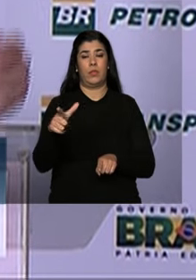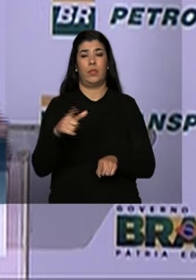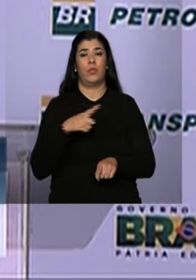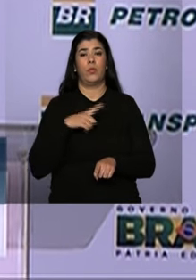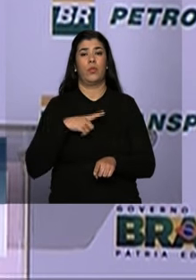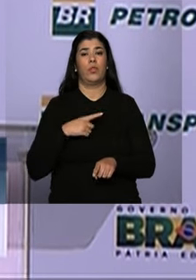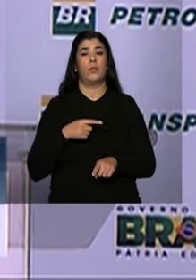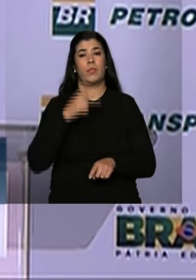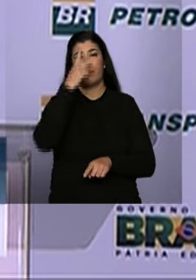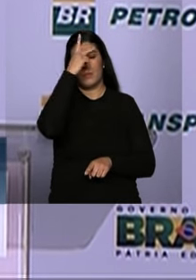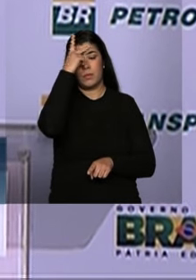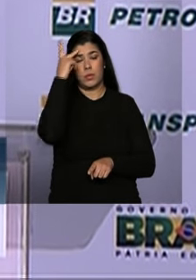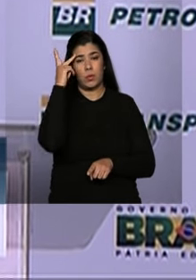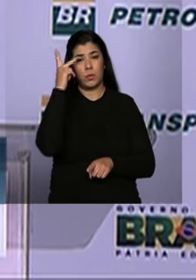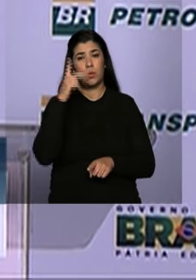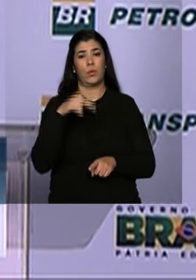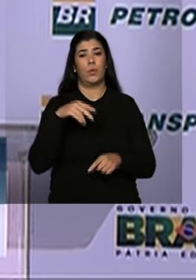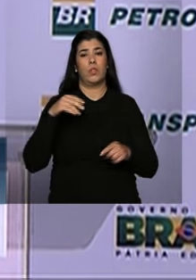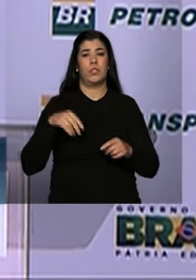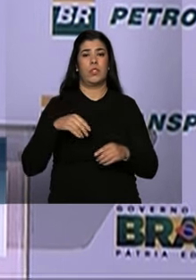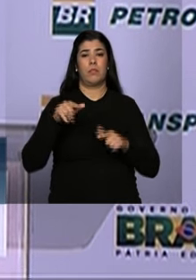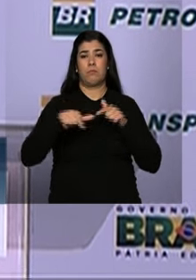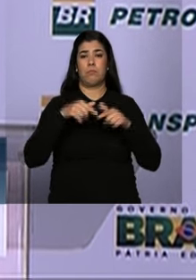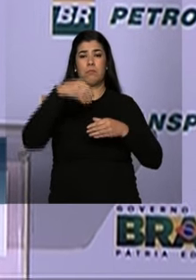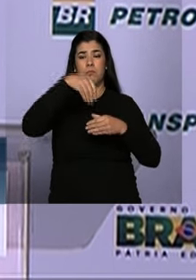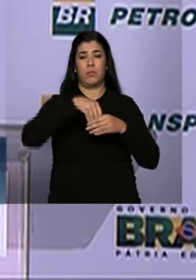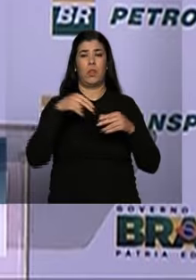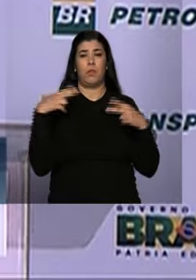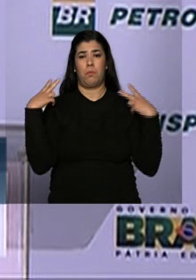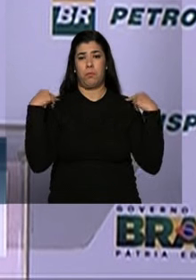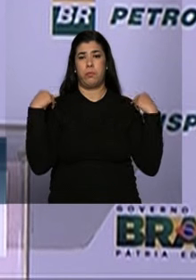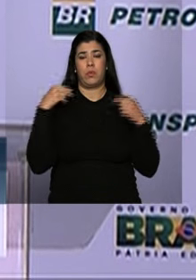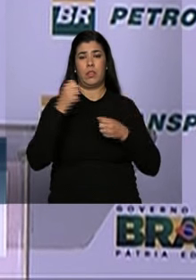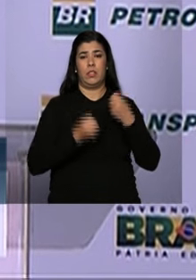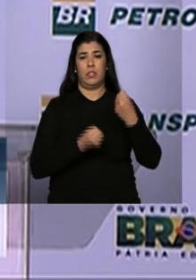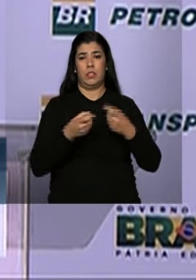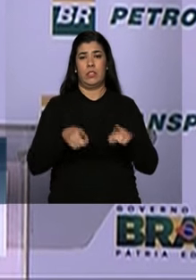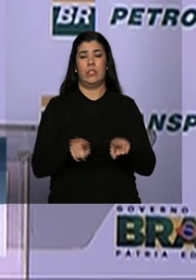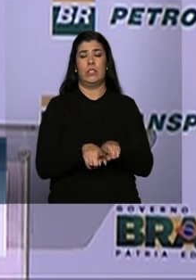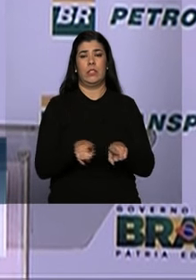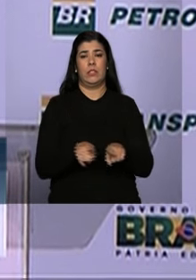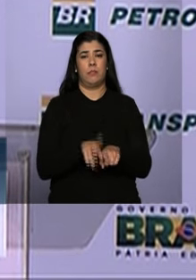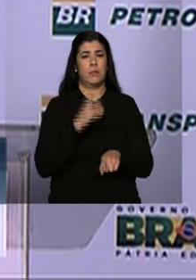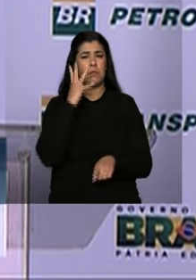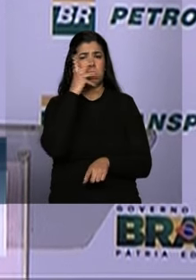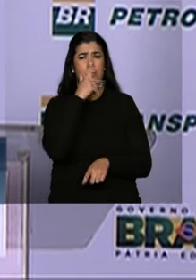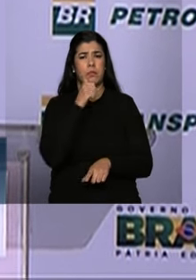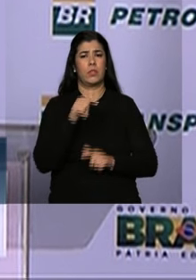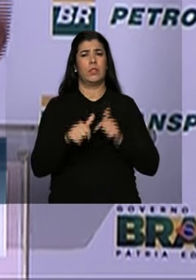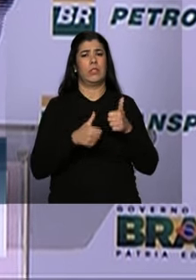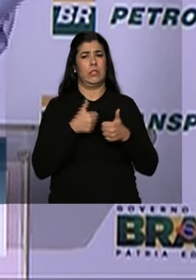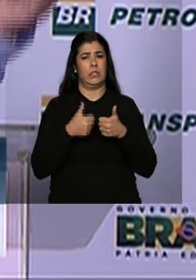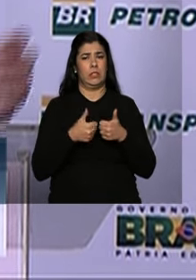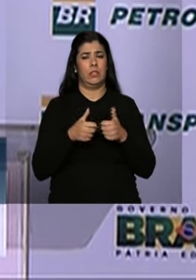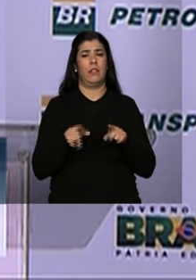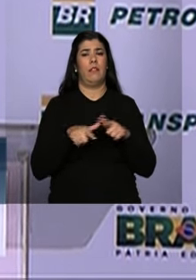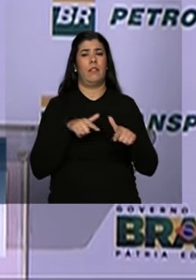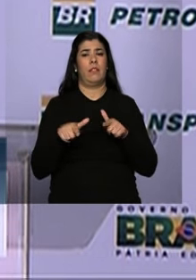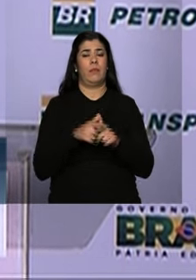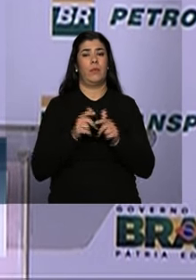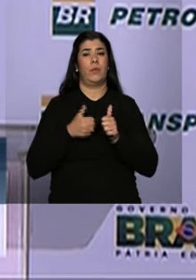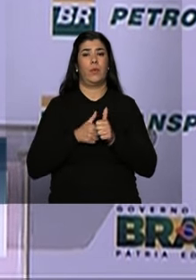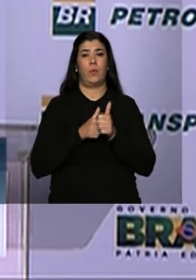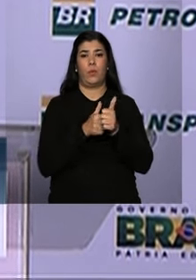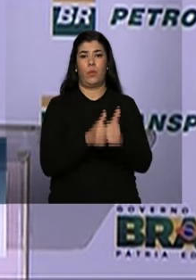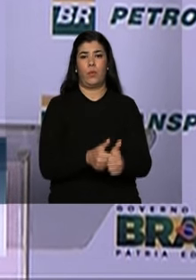dos nossos tripulantes, dos nossos marítimos, né, que estão fazendo esse trabalho belíssimo, esse trabalho nobre de conduzir